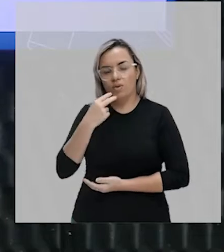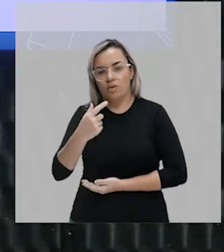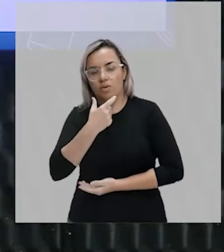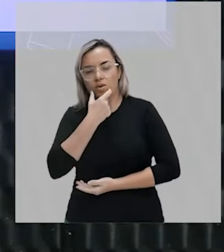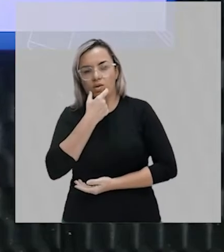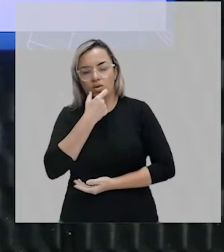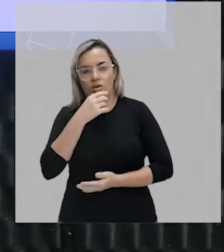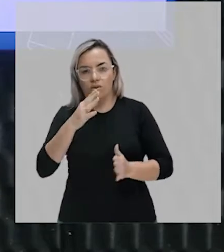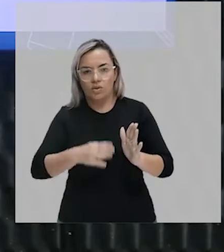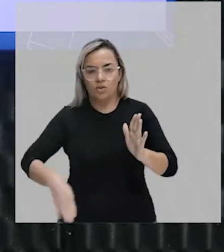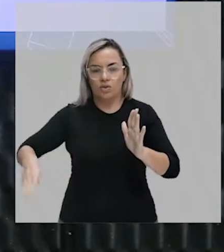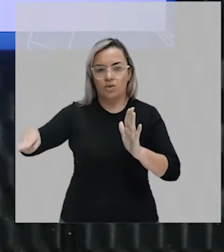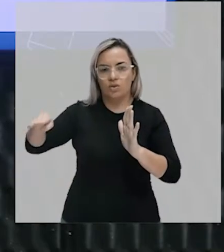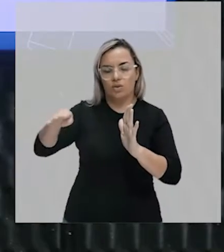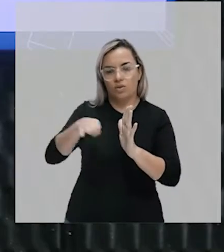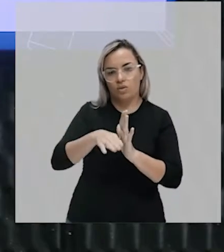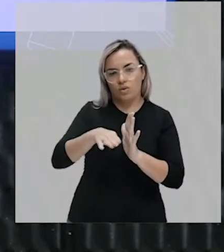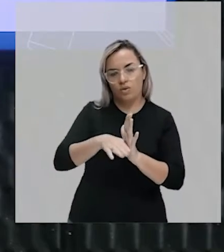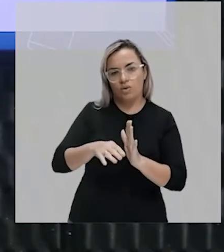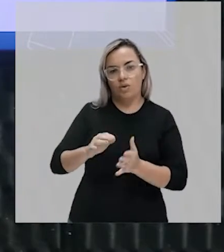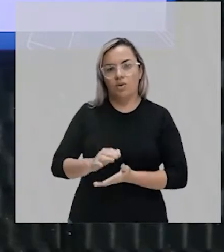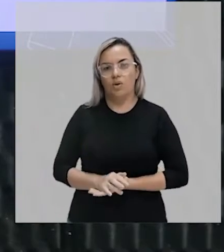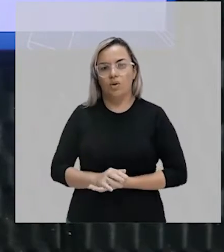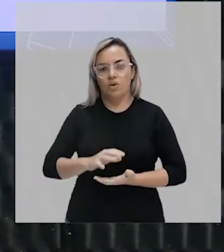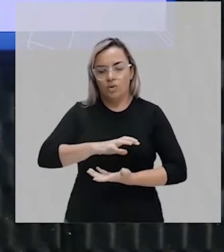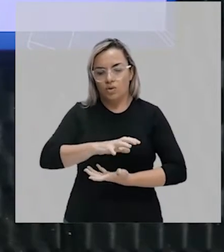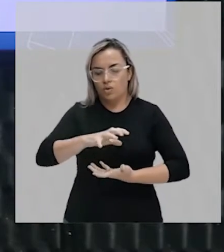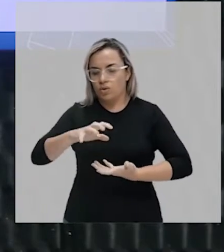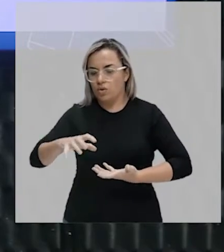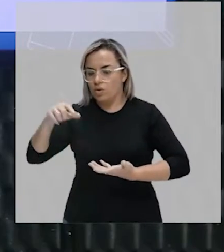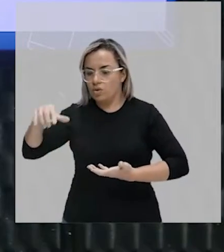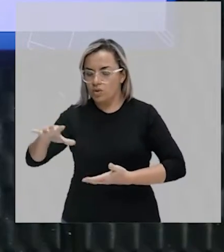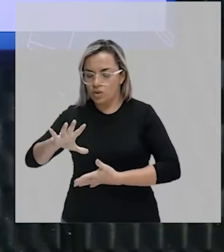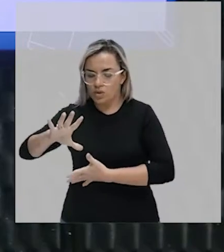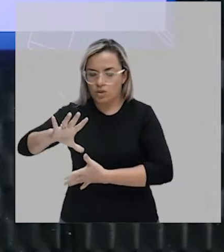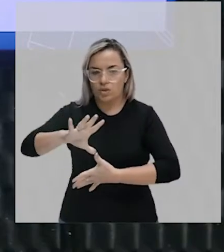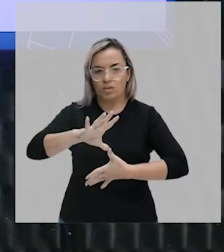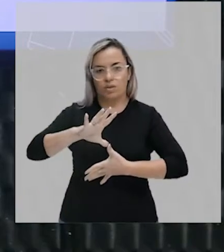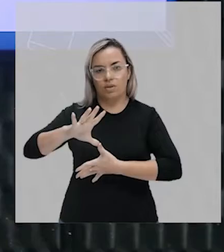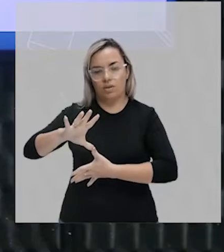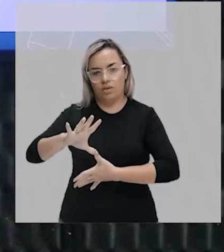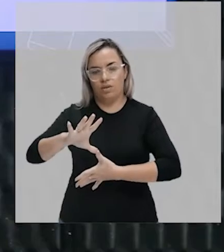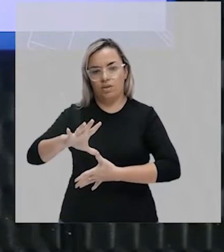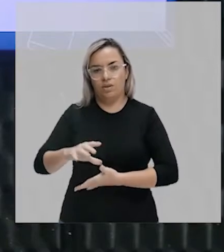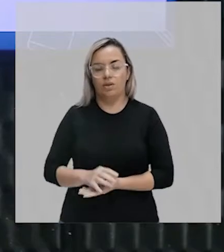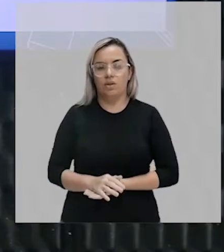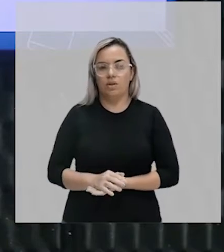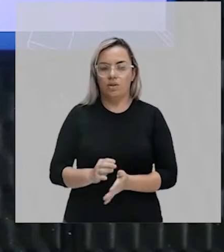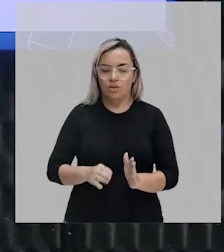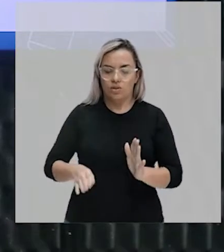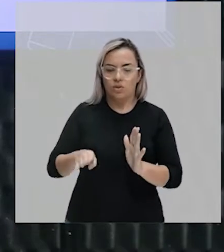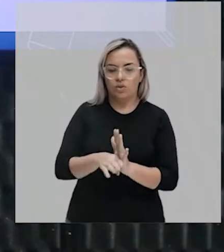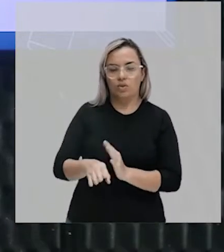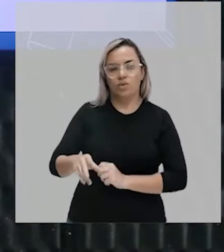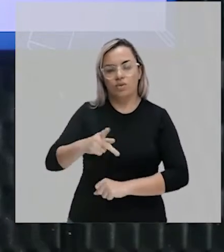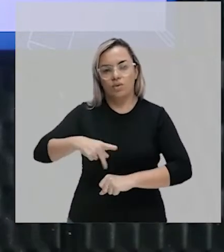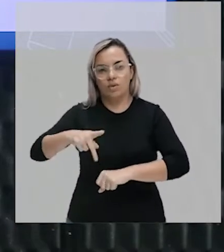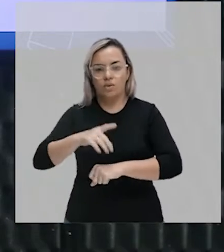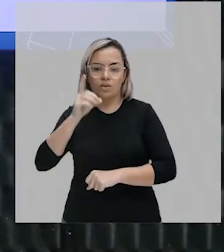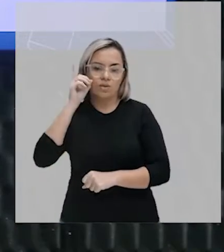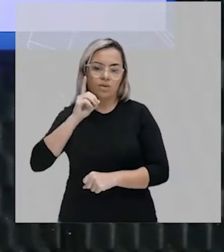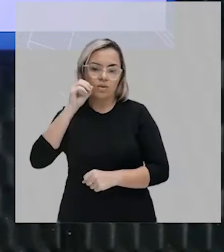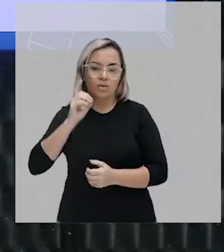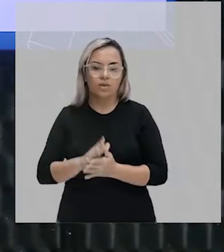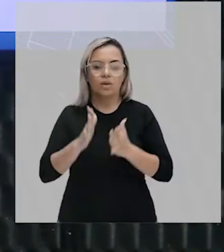chegou nos Estados Unidos Então essa é uma das contribuições na arte e na literatura o conceito que a gente